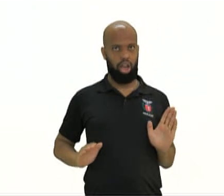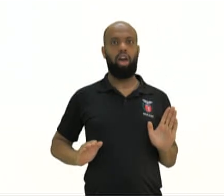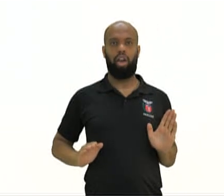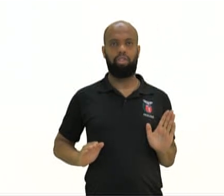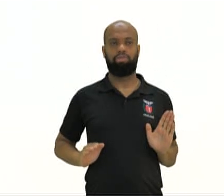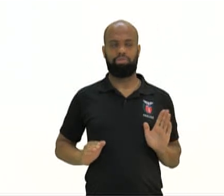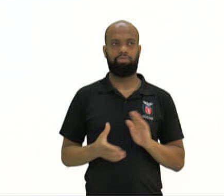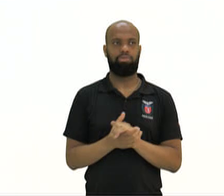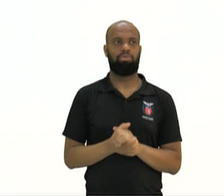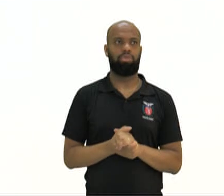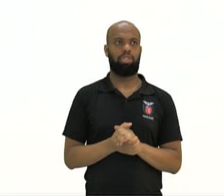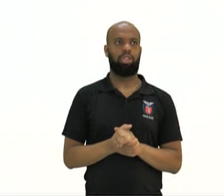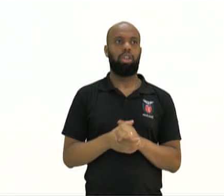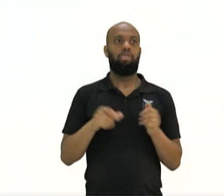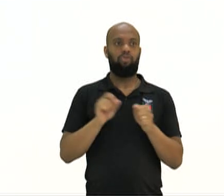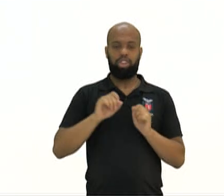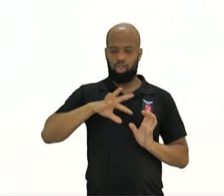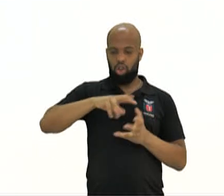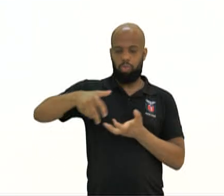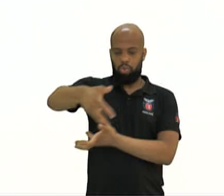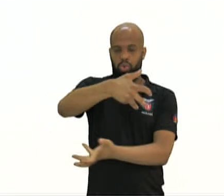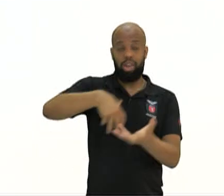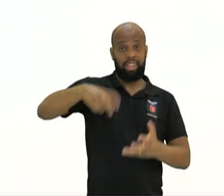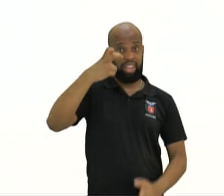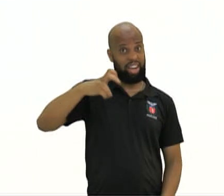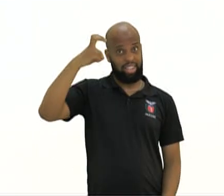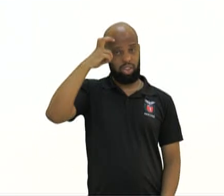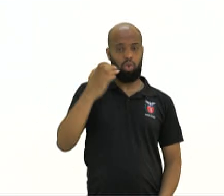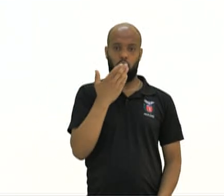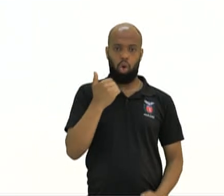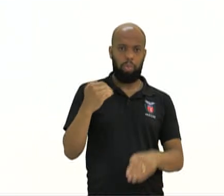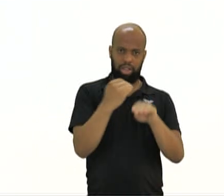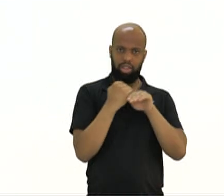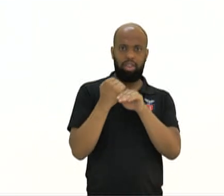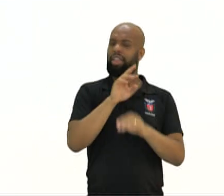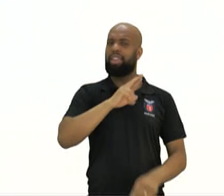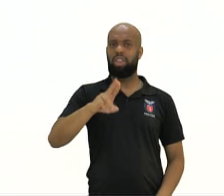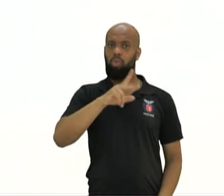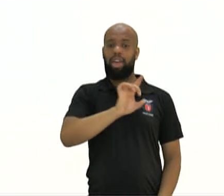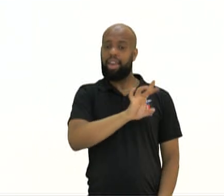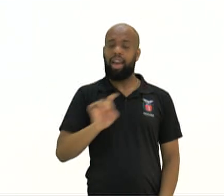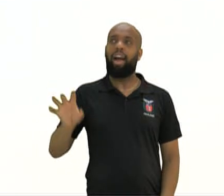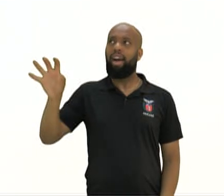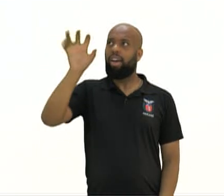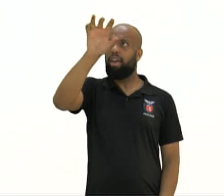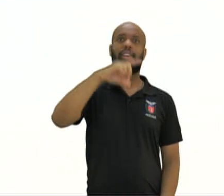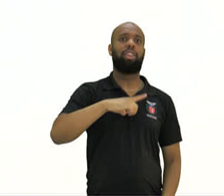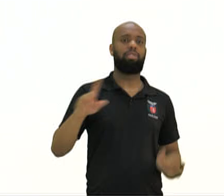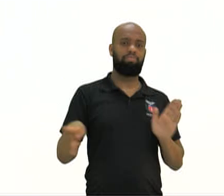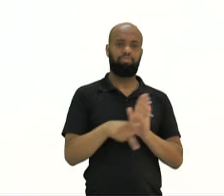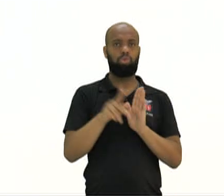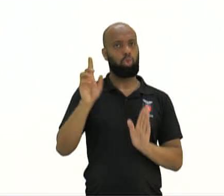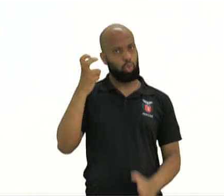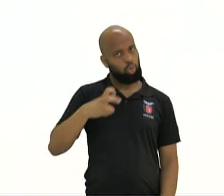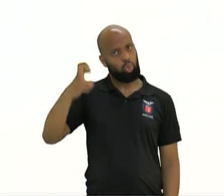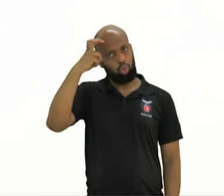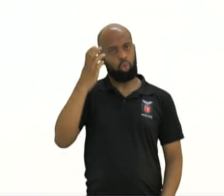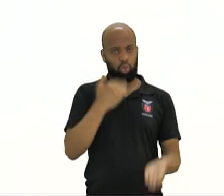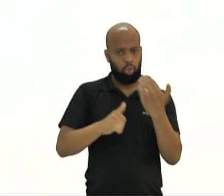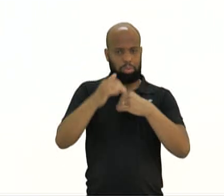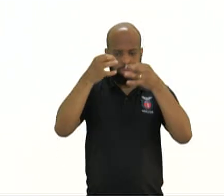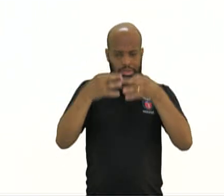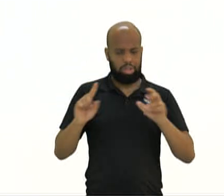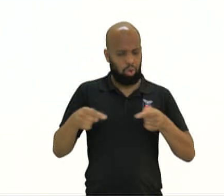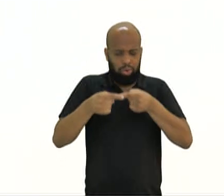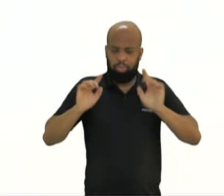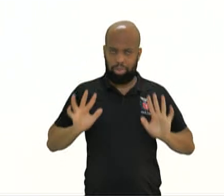tá? Tornar globais as tradições locais de alimentação, não global, cada local com a sua cultura de